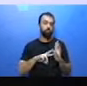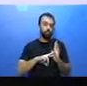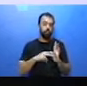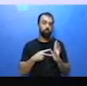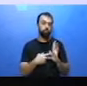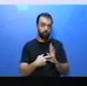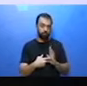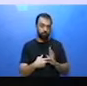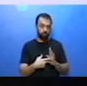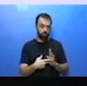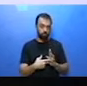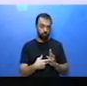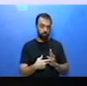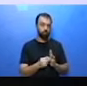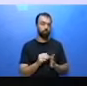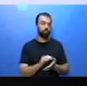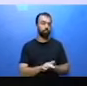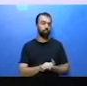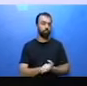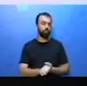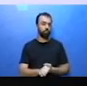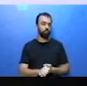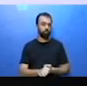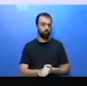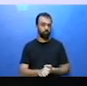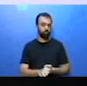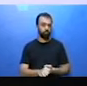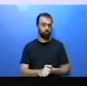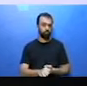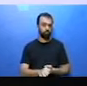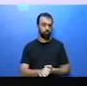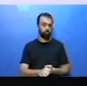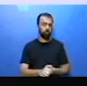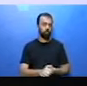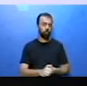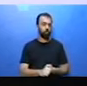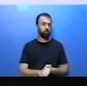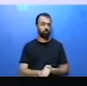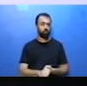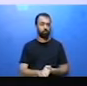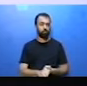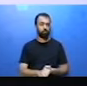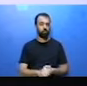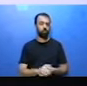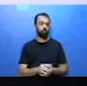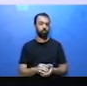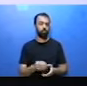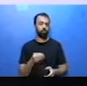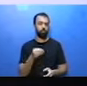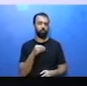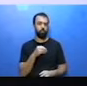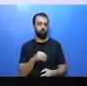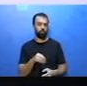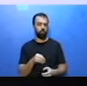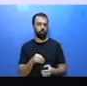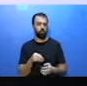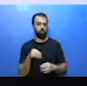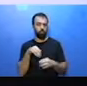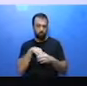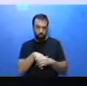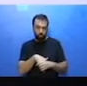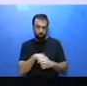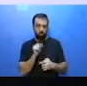e ipgl restante eles querem saber primeiro quanto ela pow pow tá